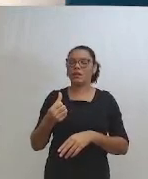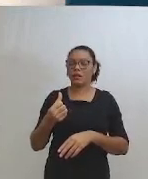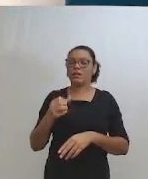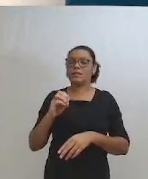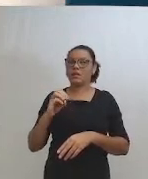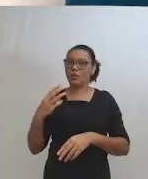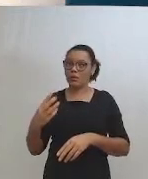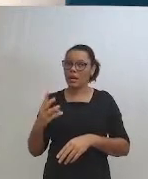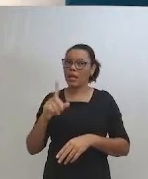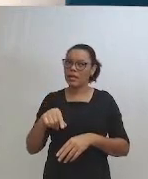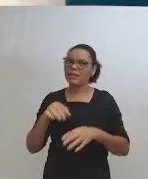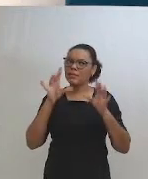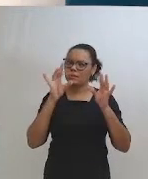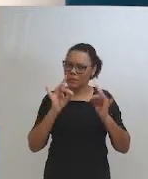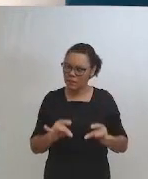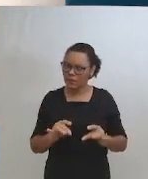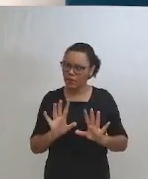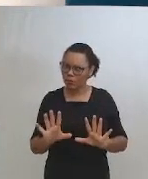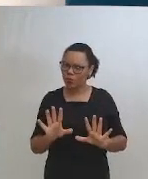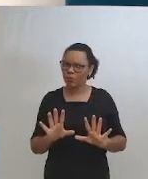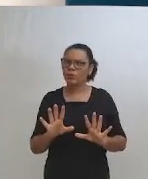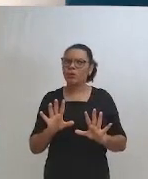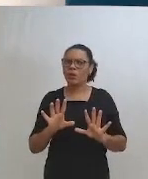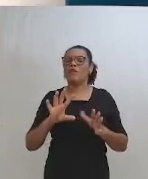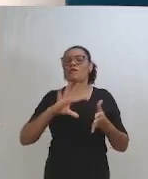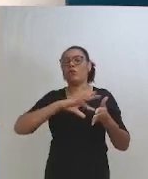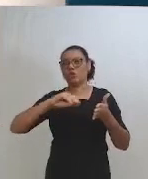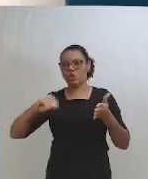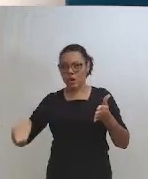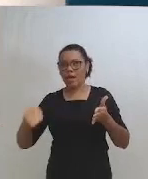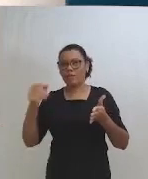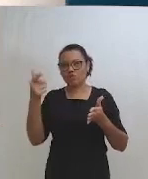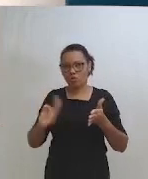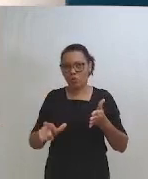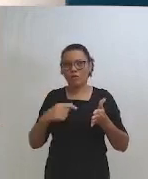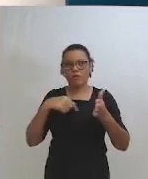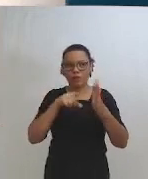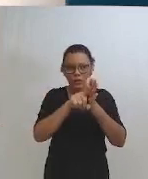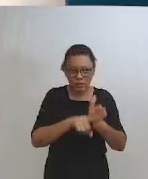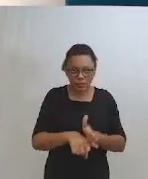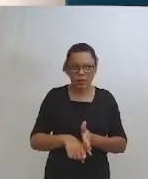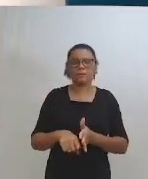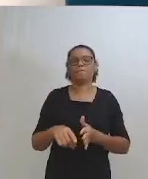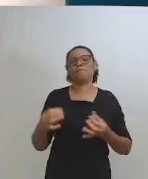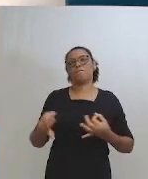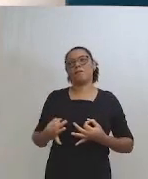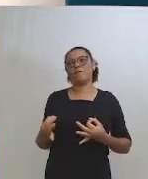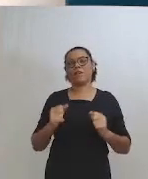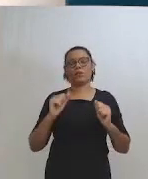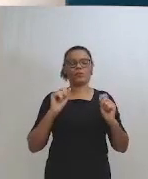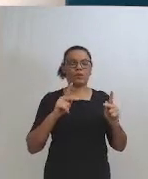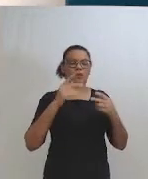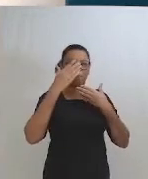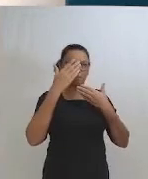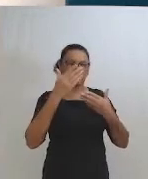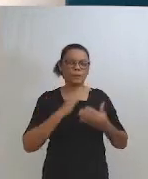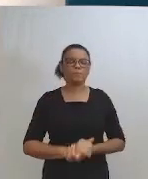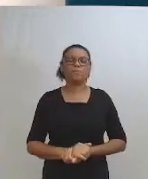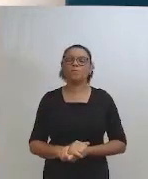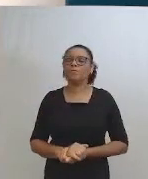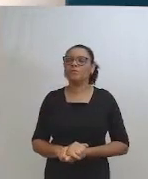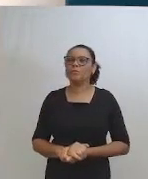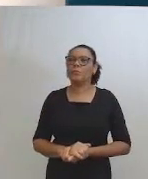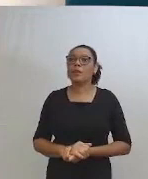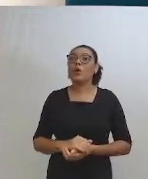Exatamente. É isso que eu estou retirando e vou reexaminar. Tá bom? Perfeito, excelência, muito obrigada. Bueno, os cinco